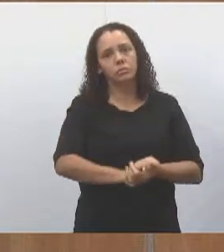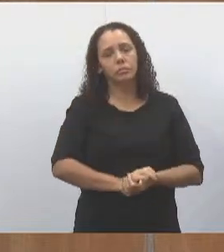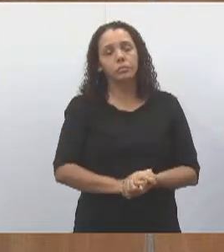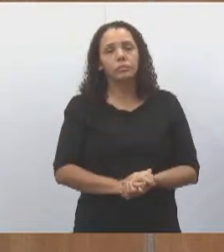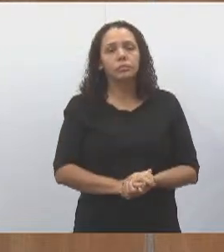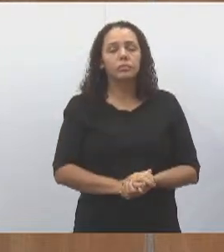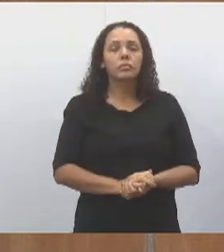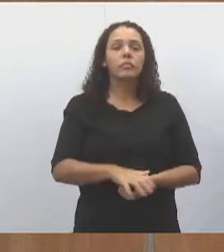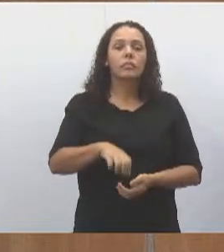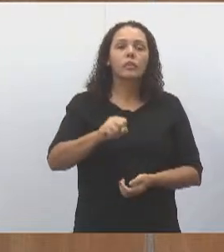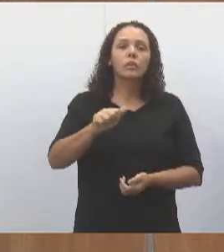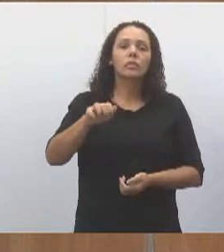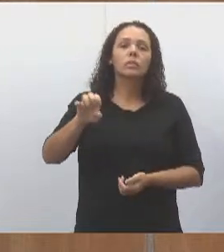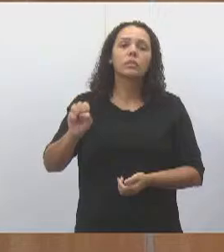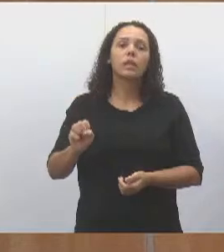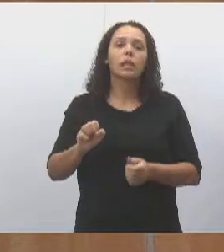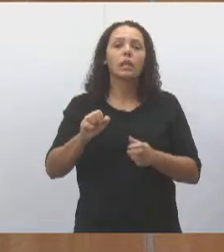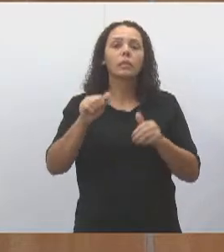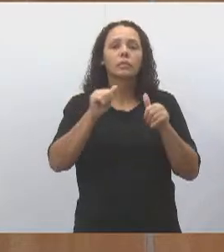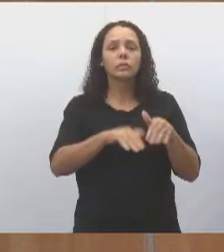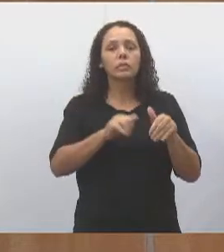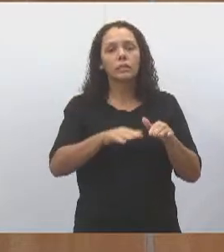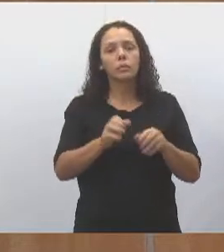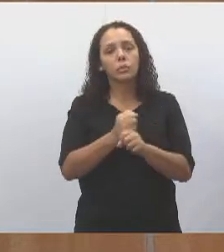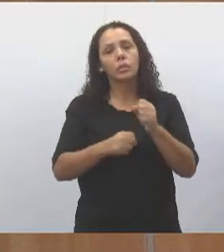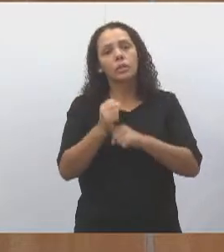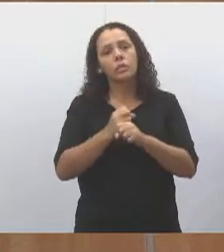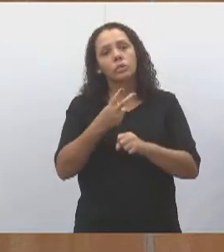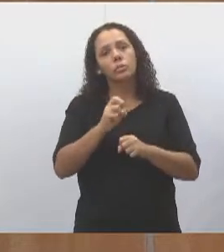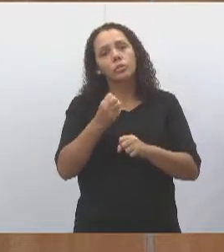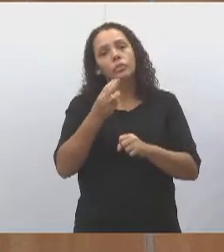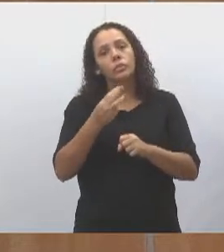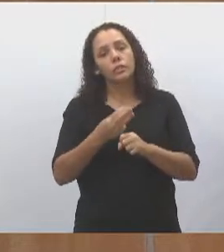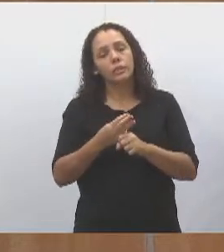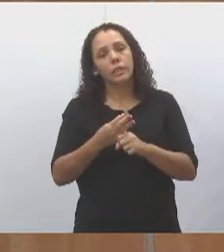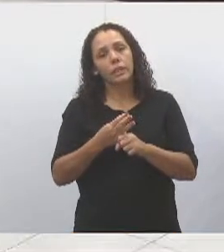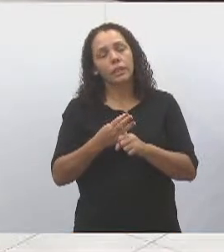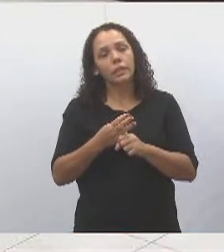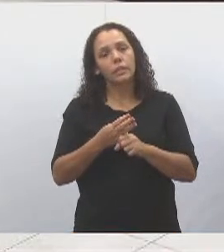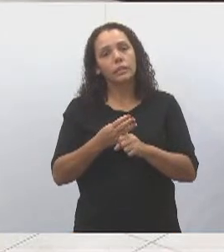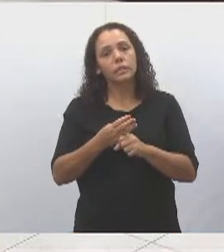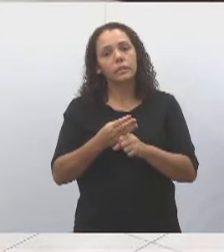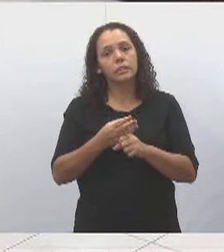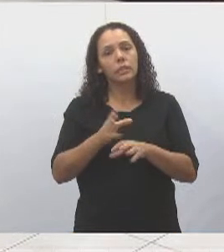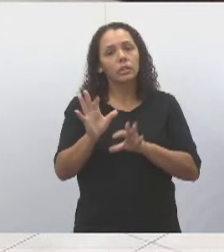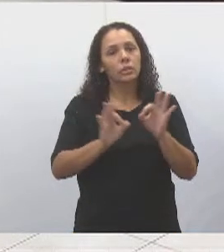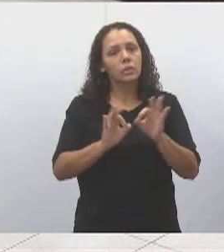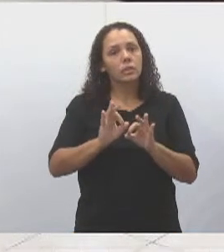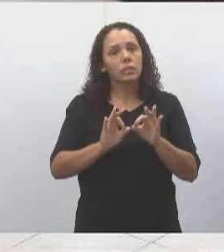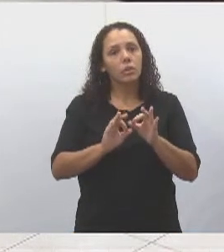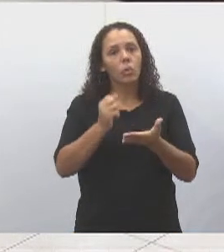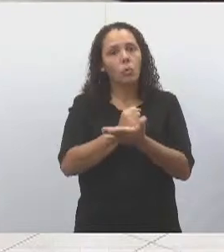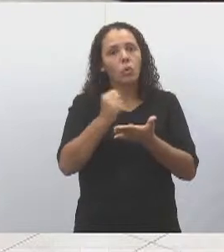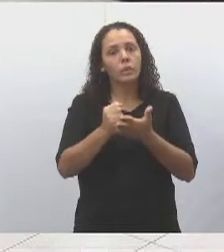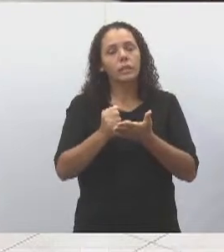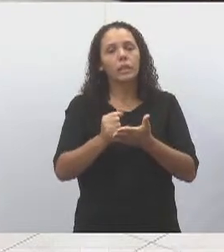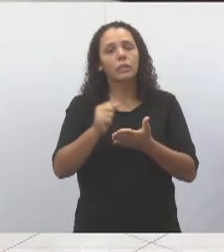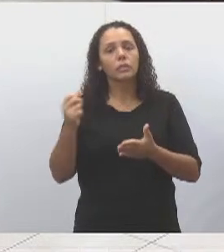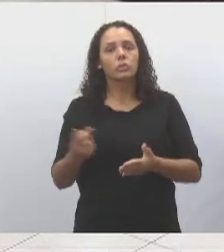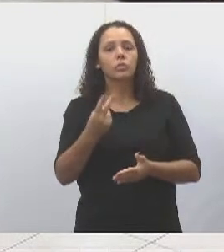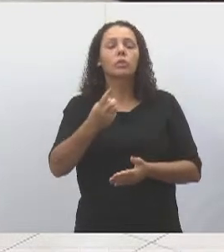O SAI ele foi em setembro de 2023 e ele foi elaborado um contrato no valor de 1,5